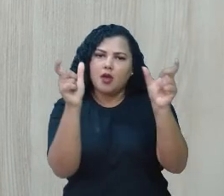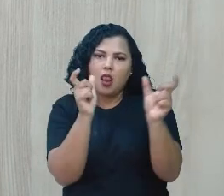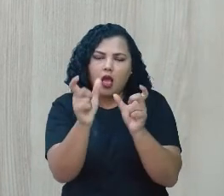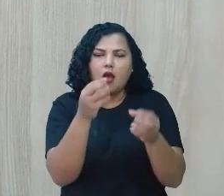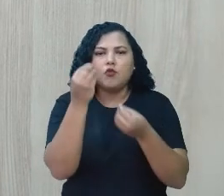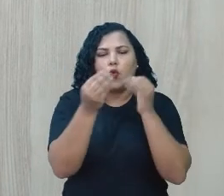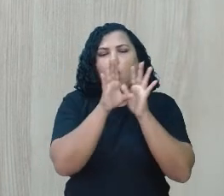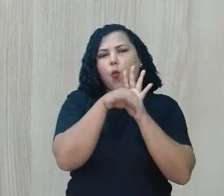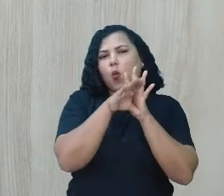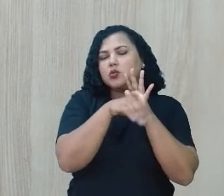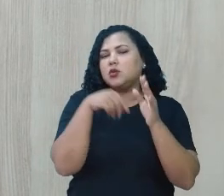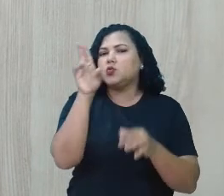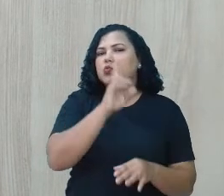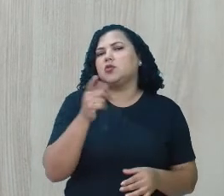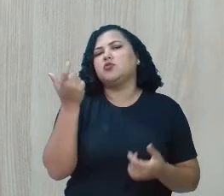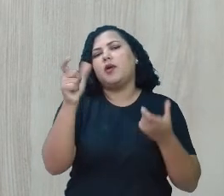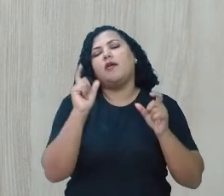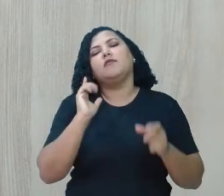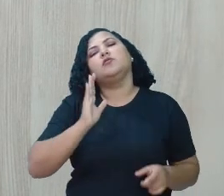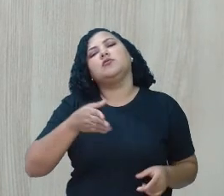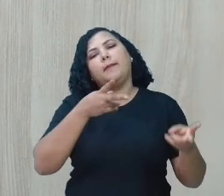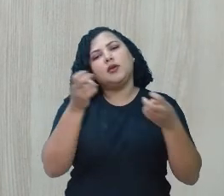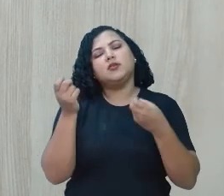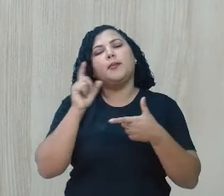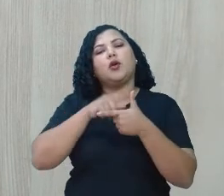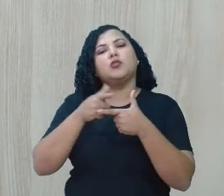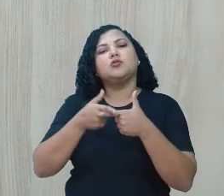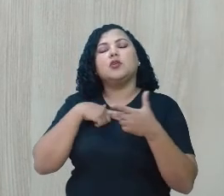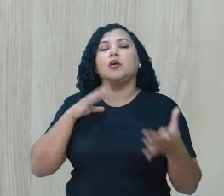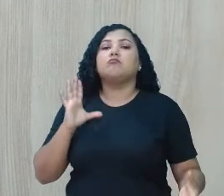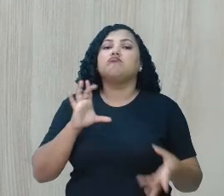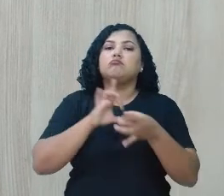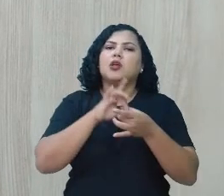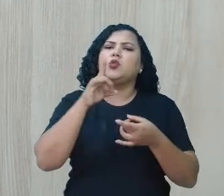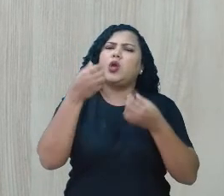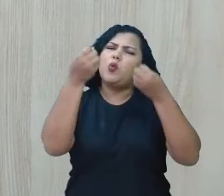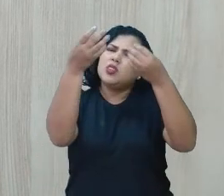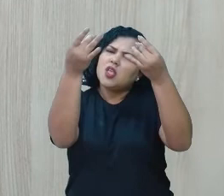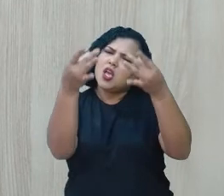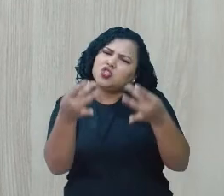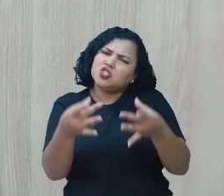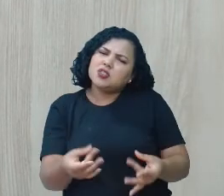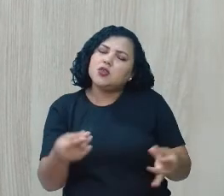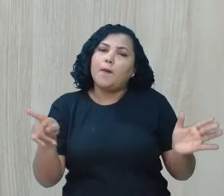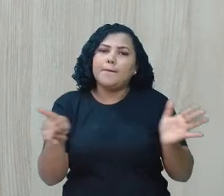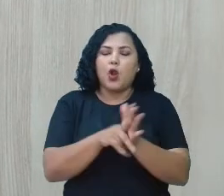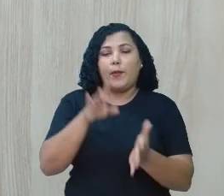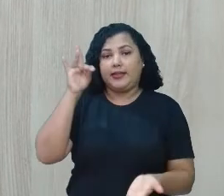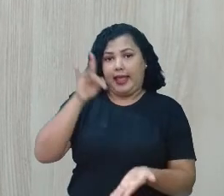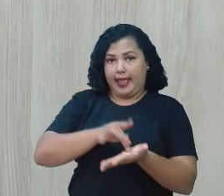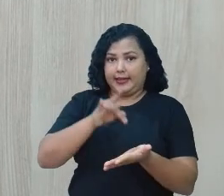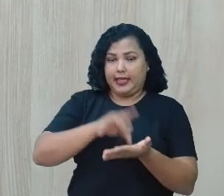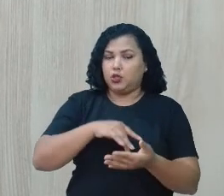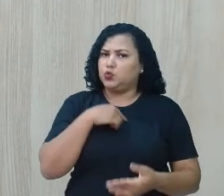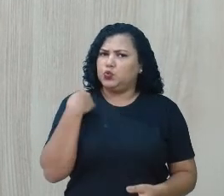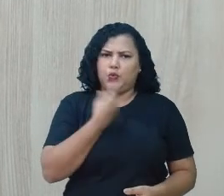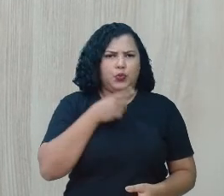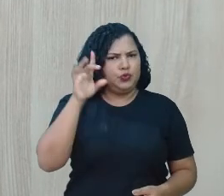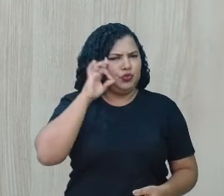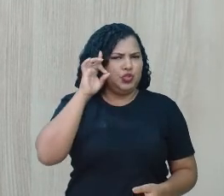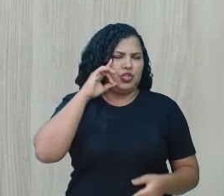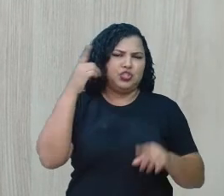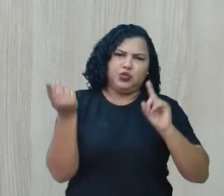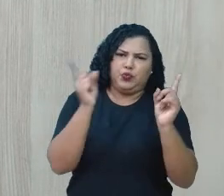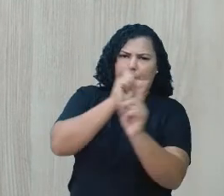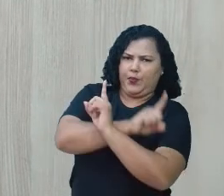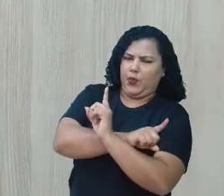conceitos usam essas palavras, a gente já percebeu que a geometria está muito conectada com a descrição da realidade, né? Ou seja, coisas do nosso dia a dia,